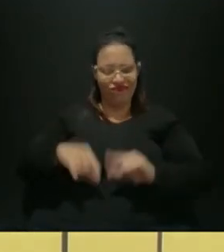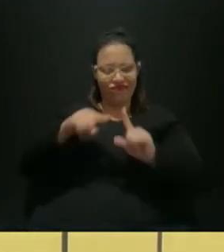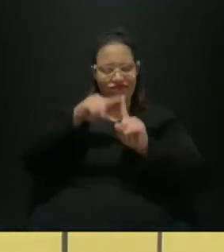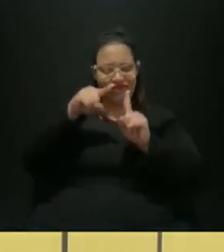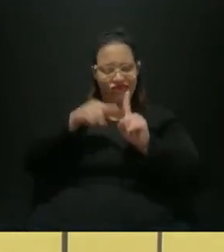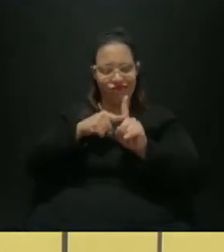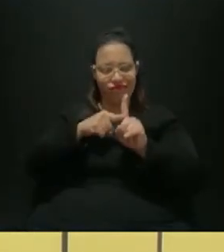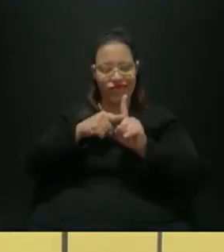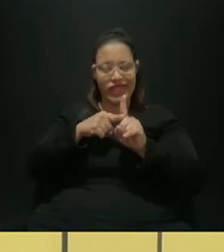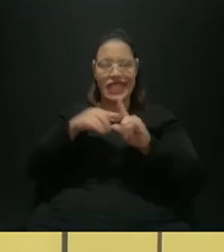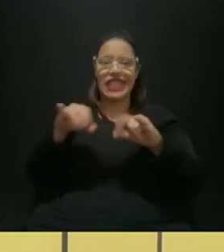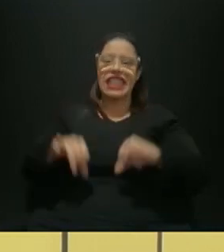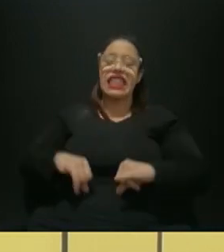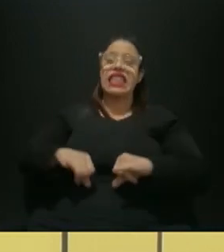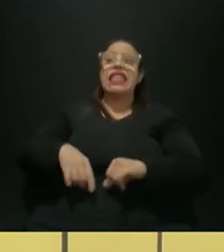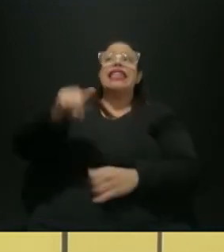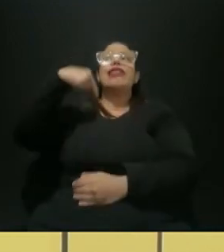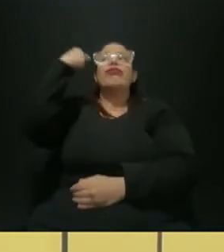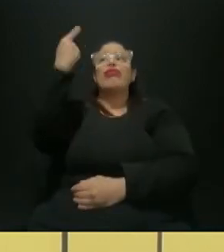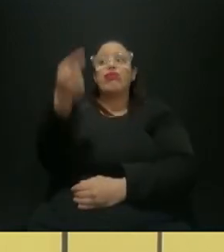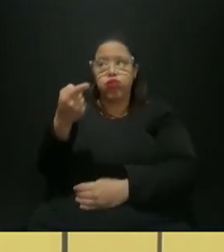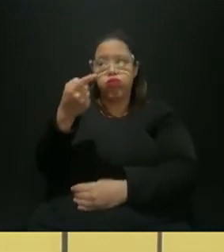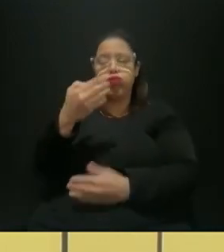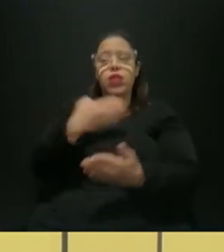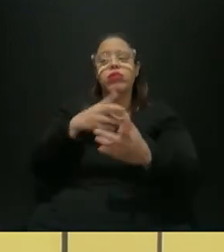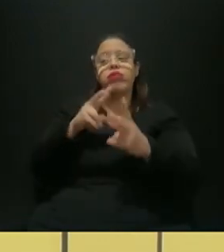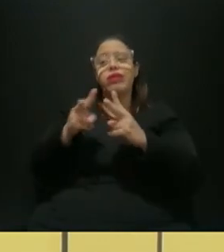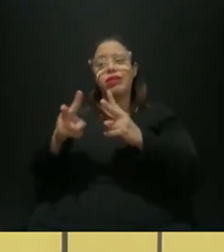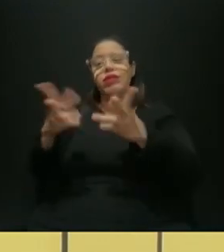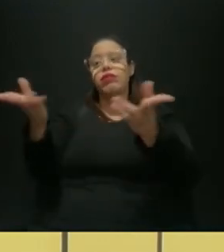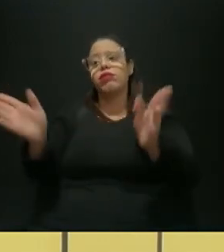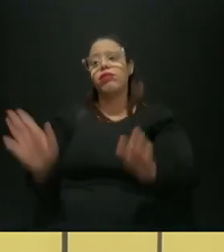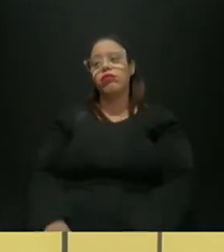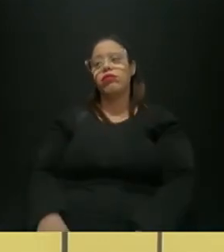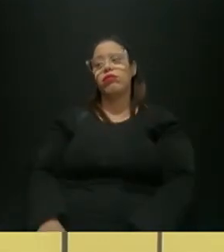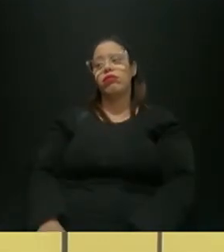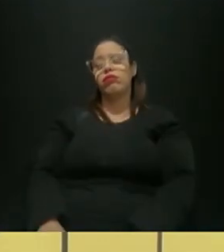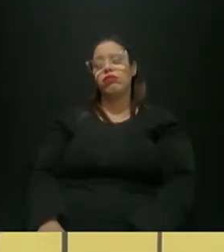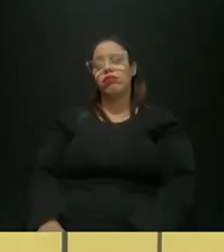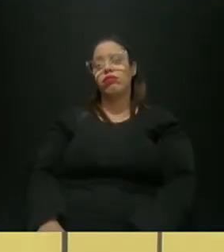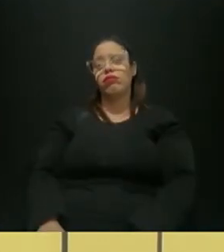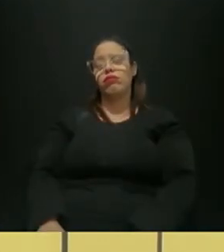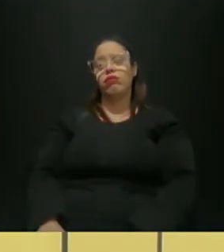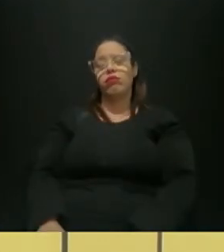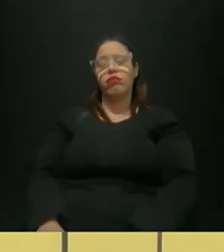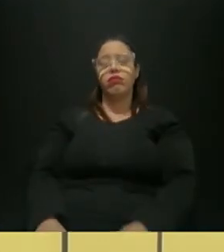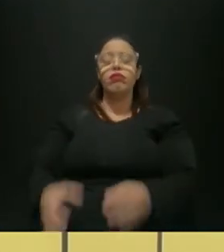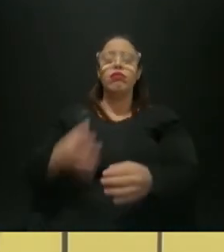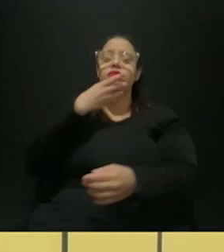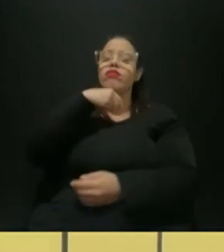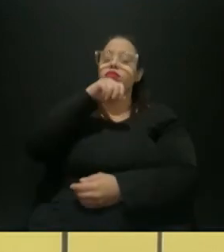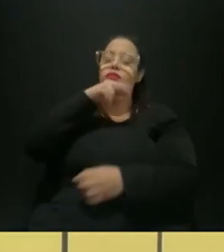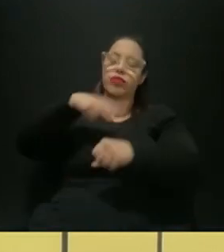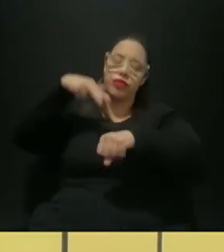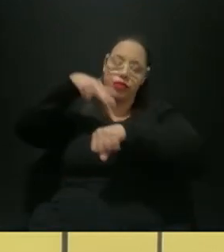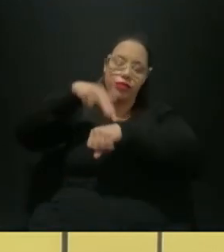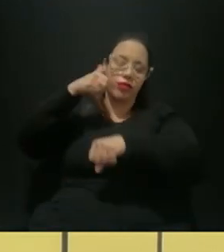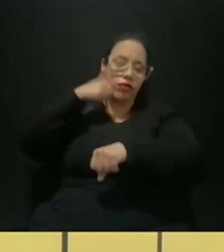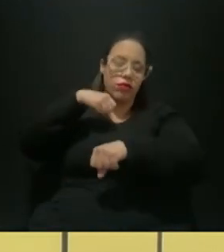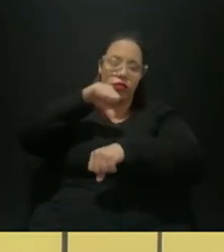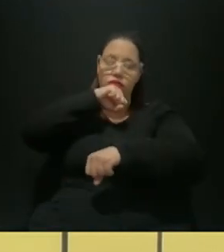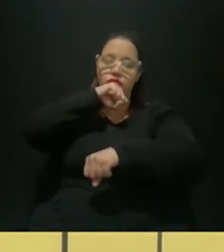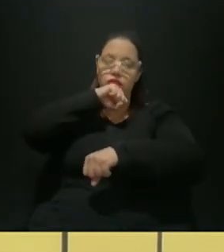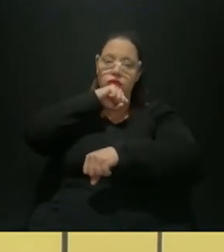depois também. E esse processo continua. Entendi. E quando você fala da presença do pai, da presença da mãe, é uma coisa muito mais complexa